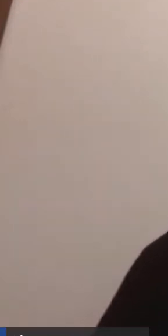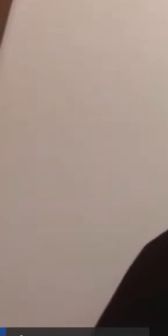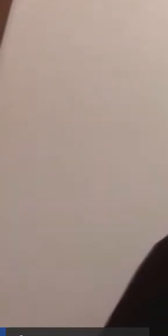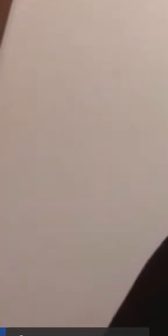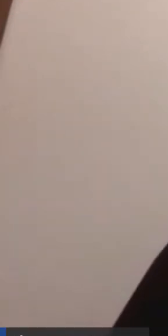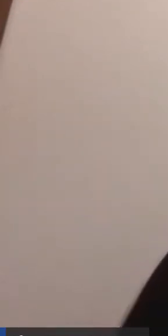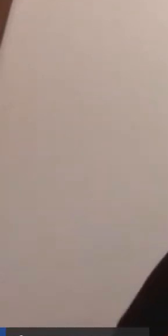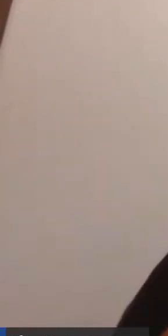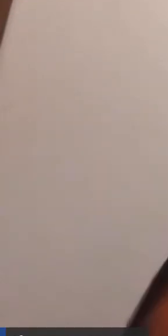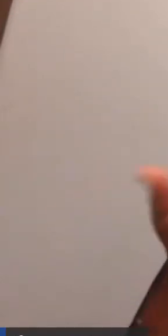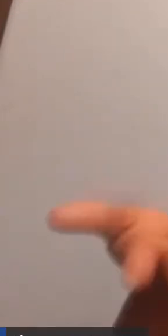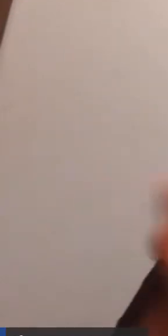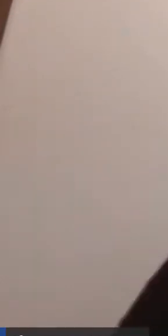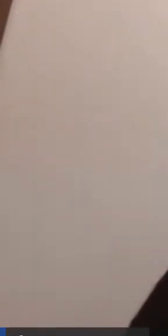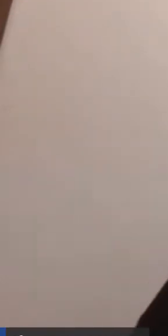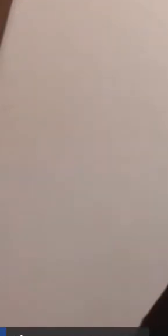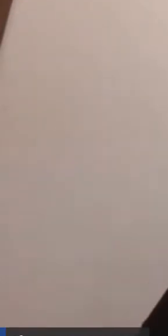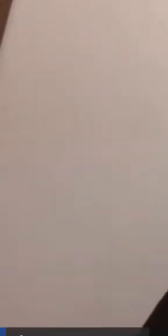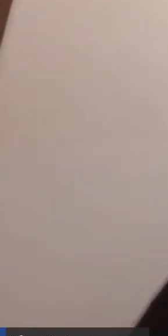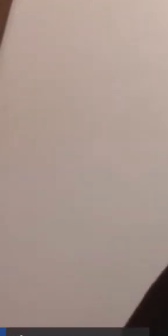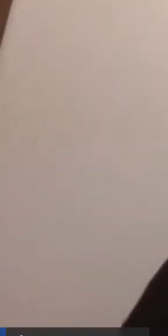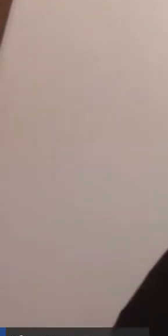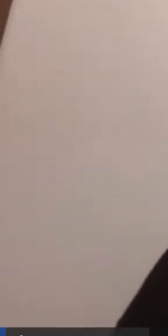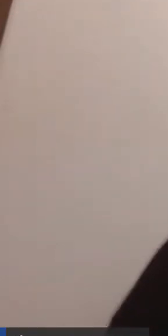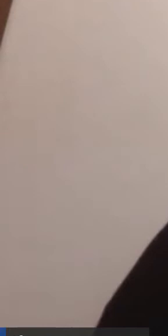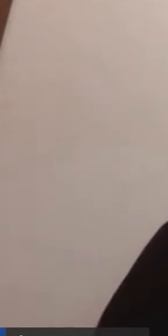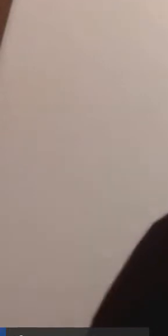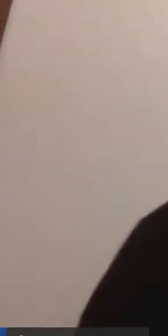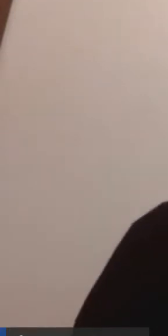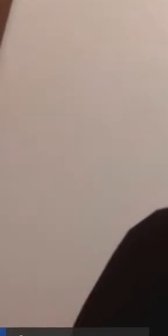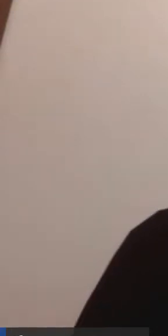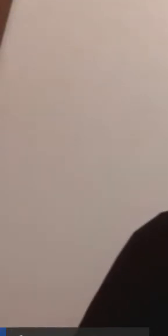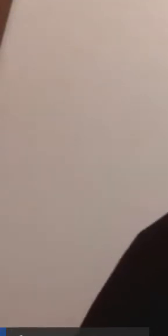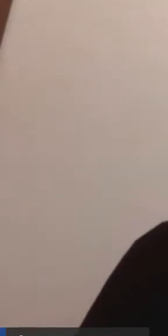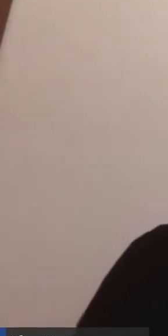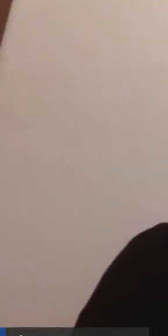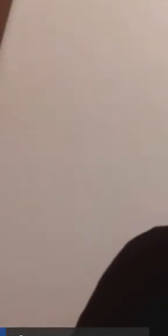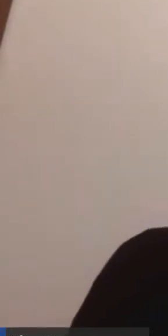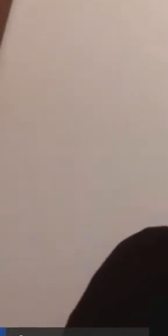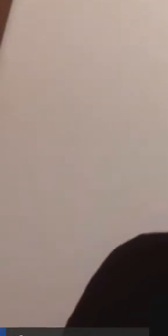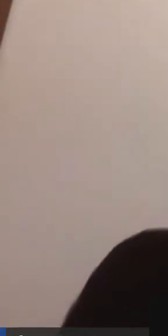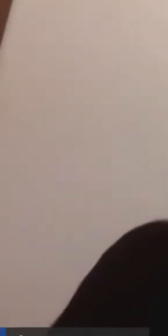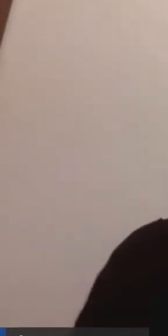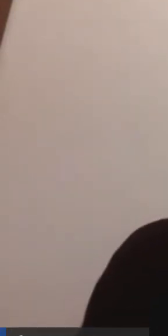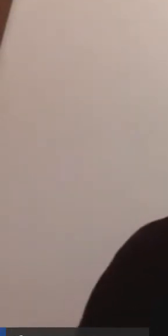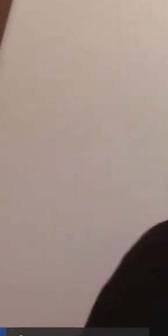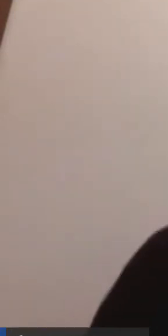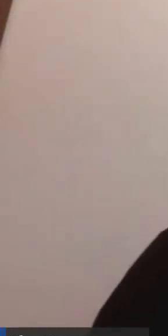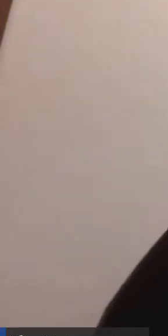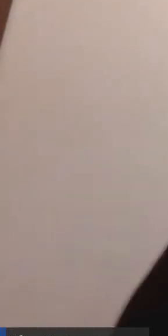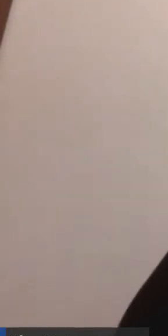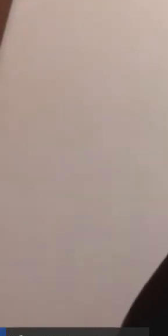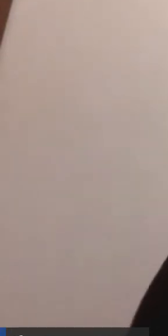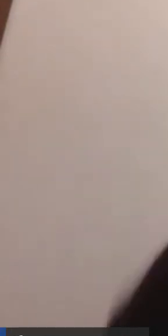ensinar para vocês mais uma aula de eletrônica. Eu sou a monitora de eletrônica. Vocês já assistiram os